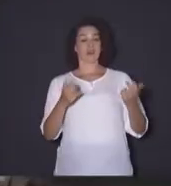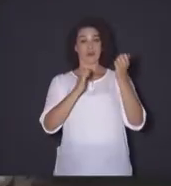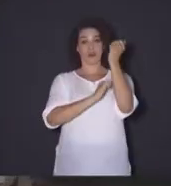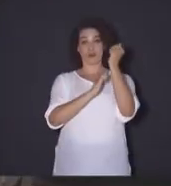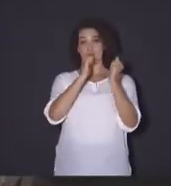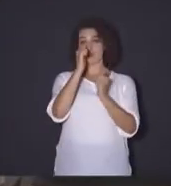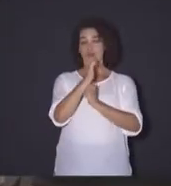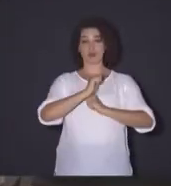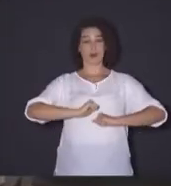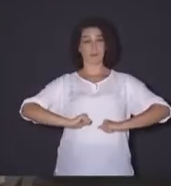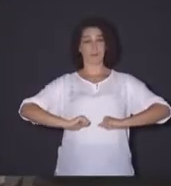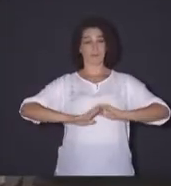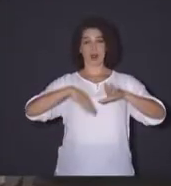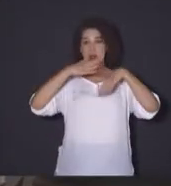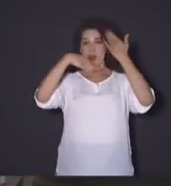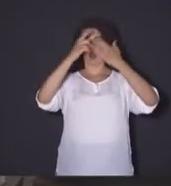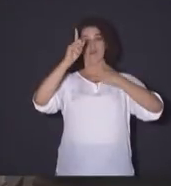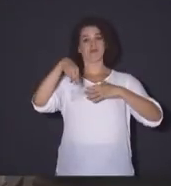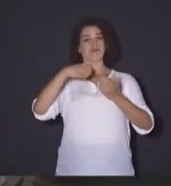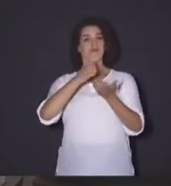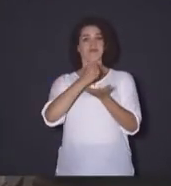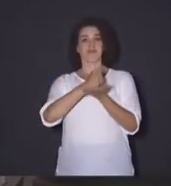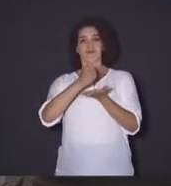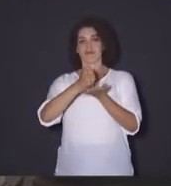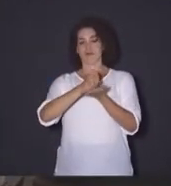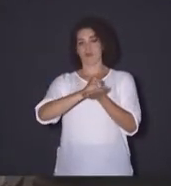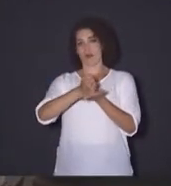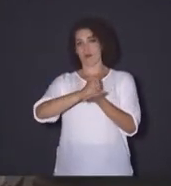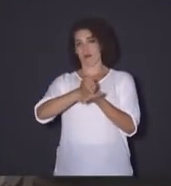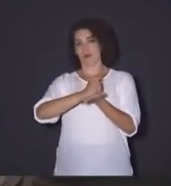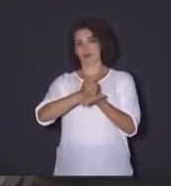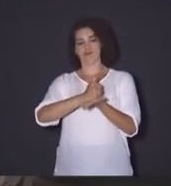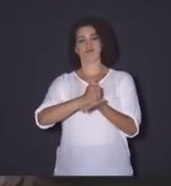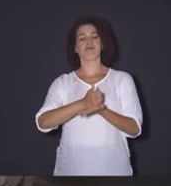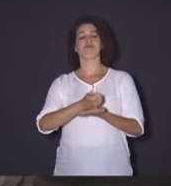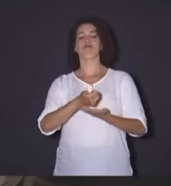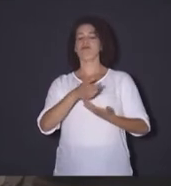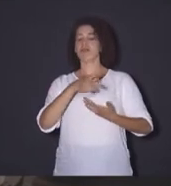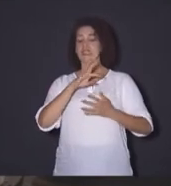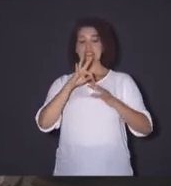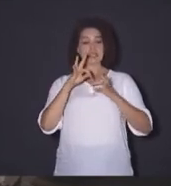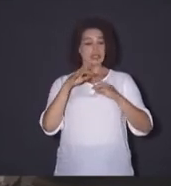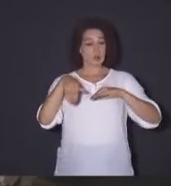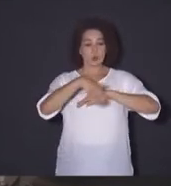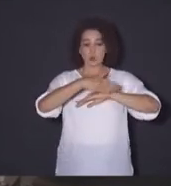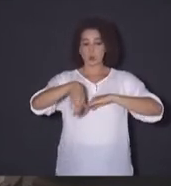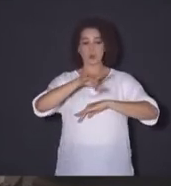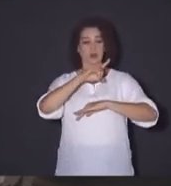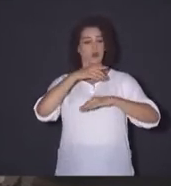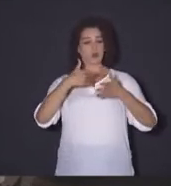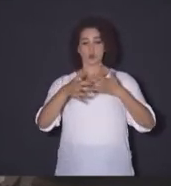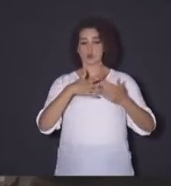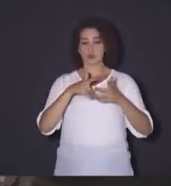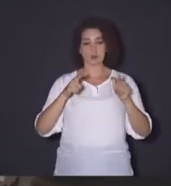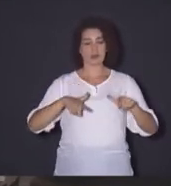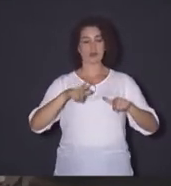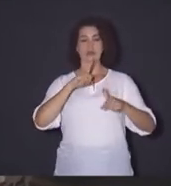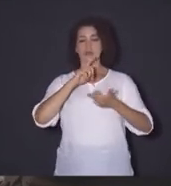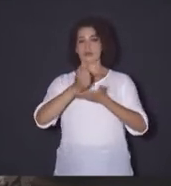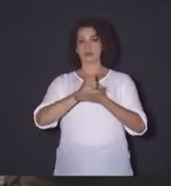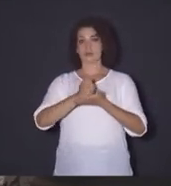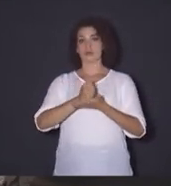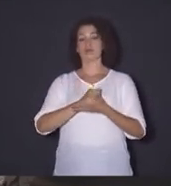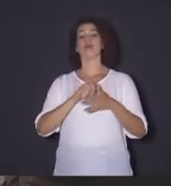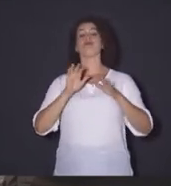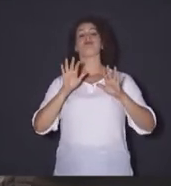as cidades do brasil a farmácia toda esquina tem uma farmácia nova e muito bem estruturado há sinal de que já rende muito né e as livrarias